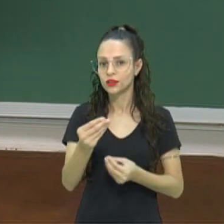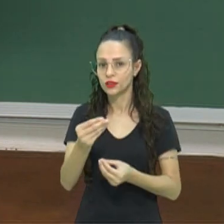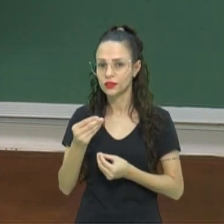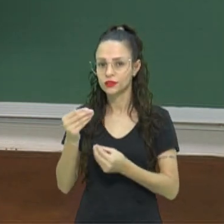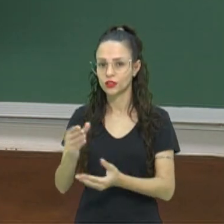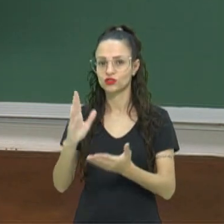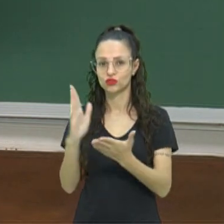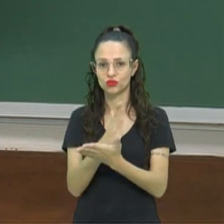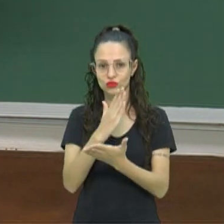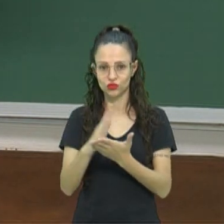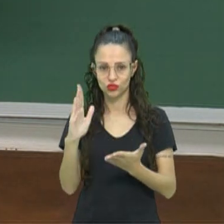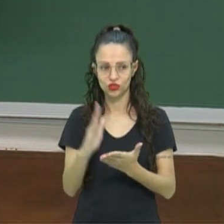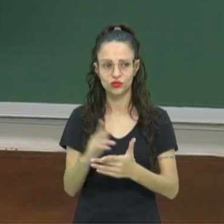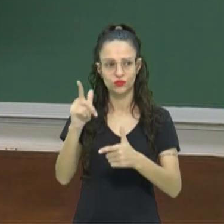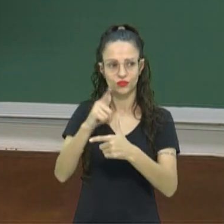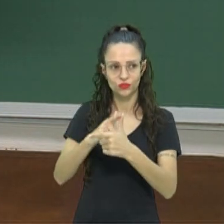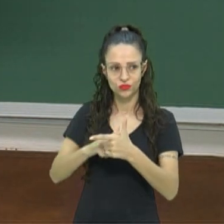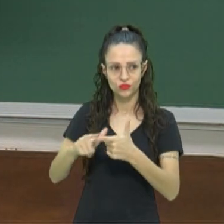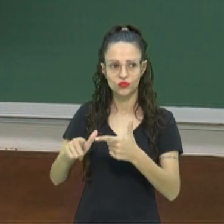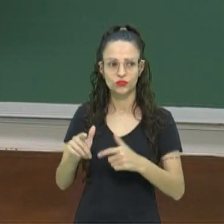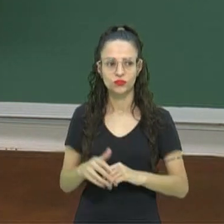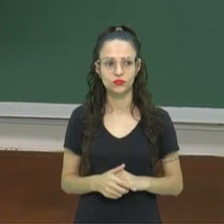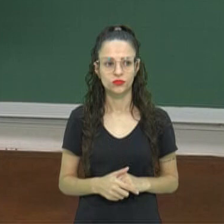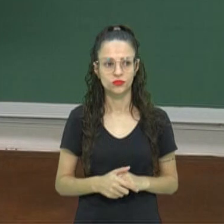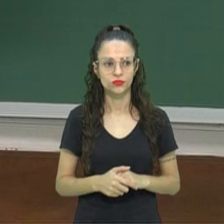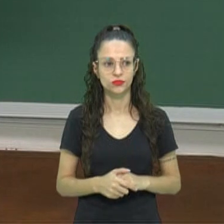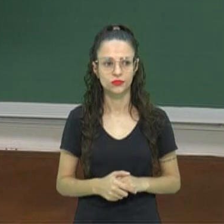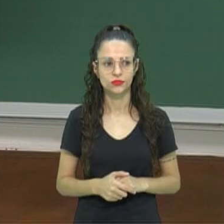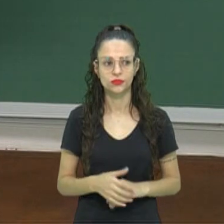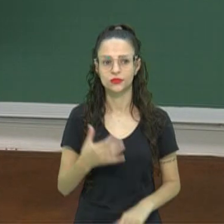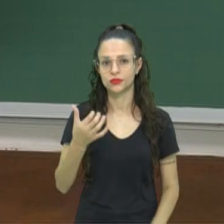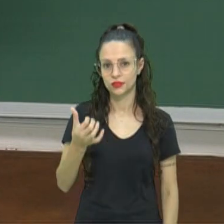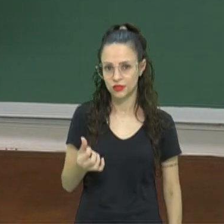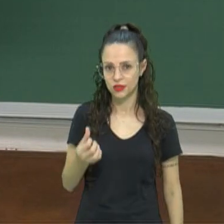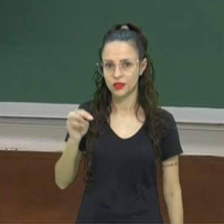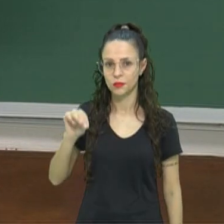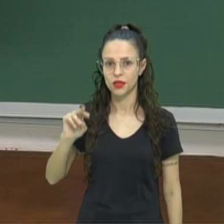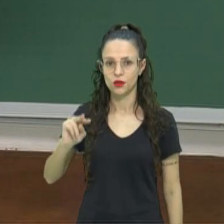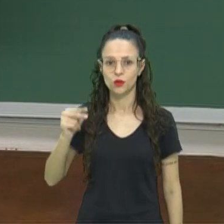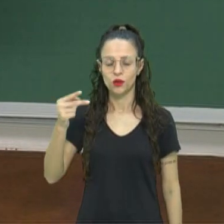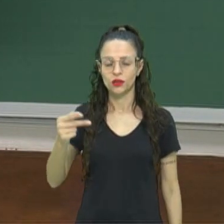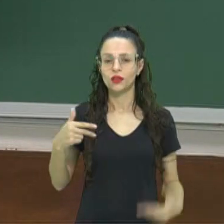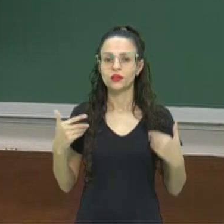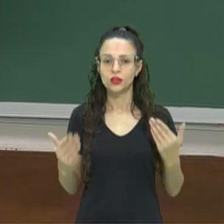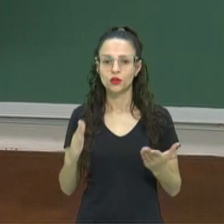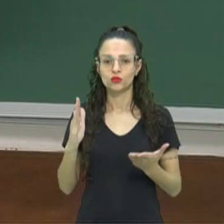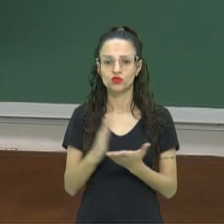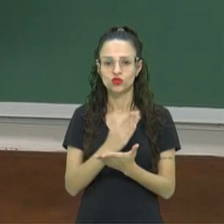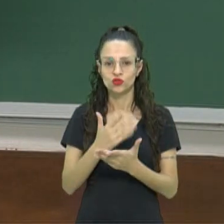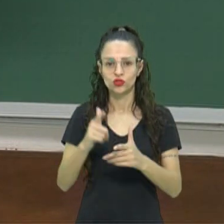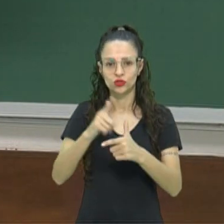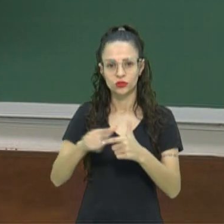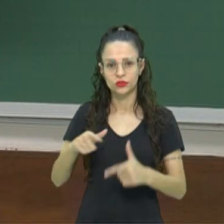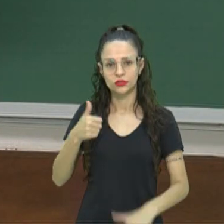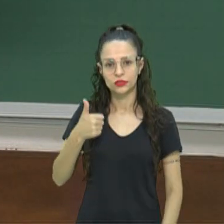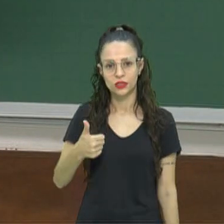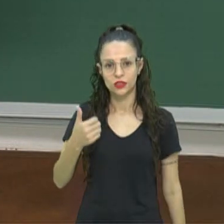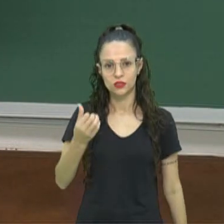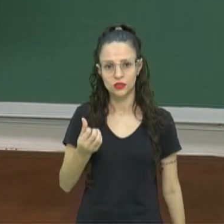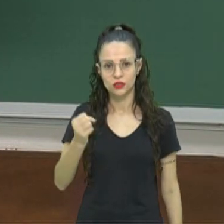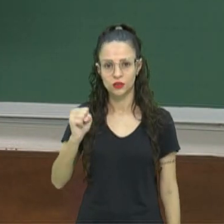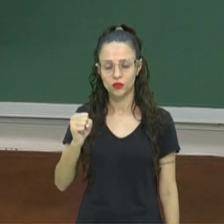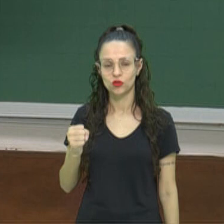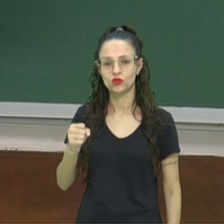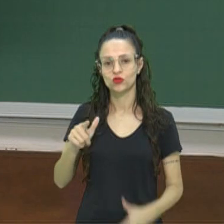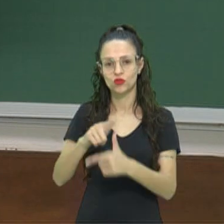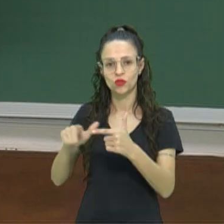vai dividir. Então, cada caixa tem 6 metros quadrados, então nós dividimos 168 por